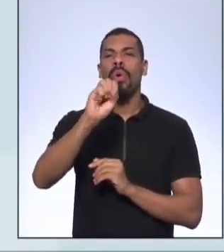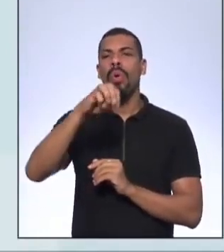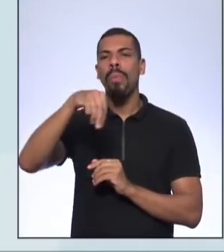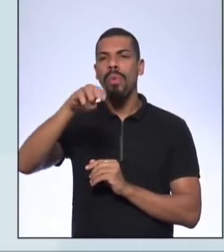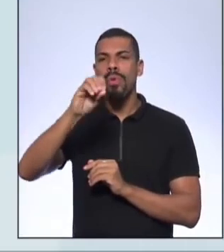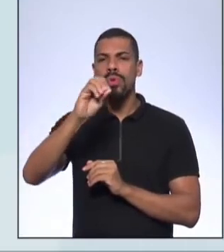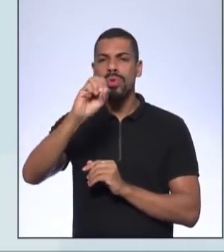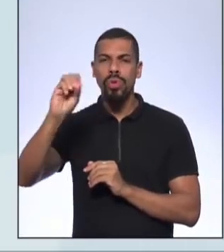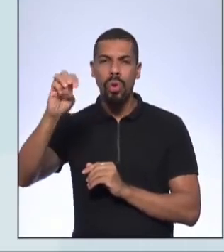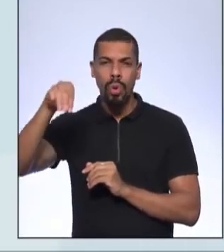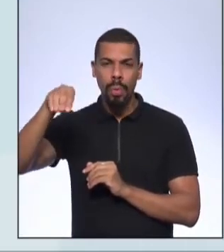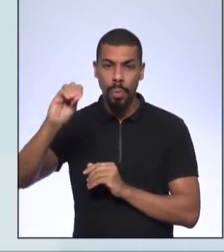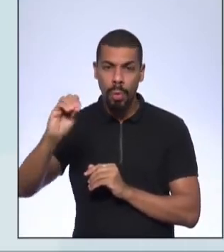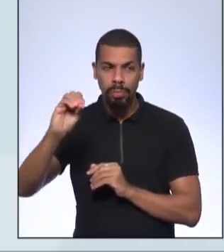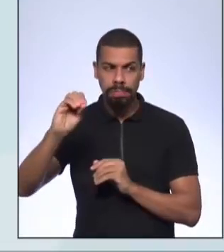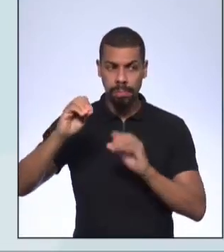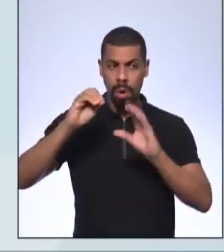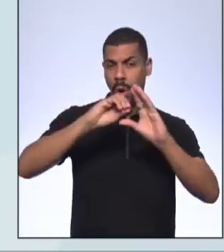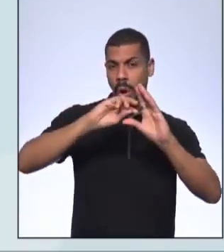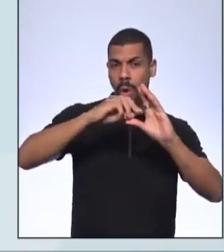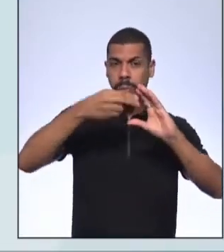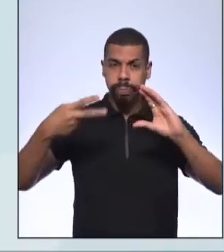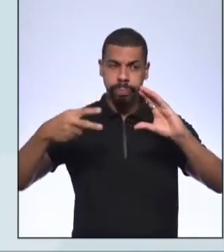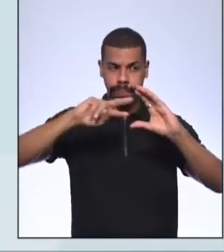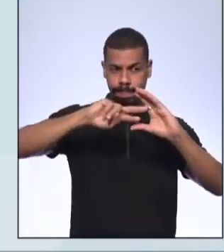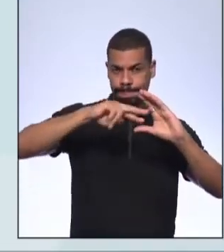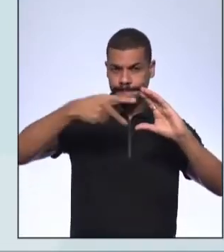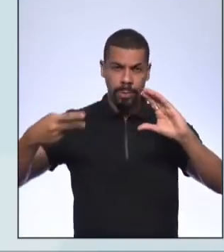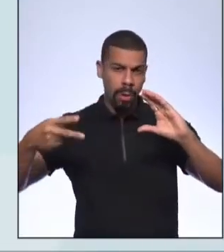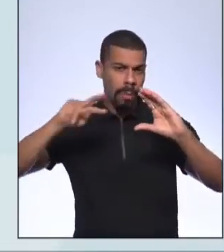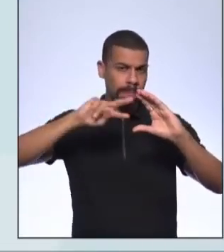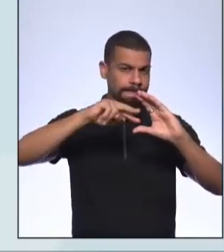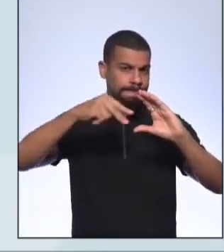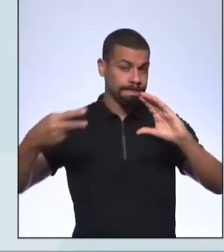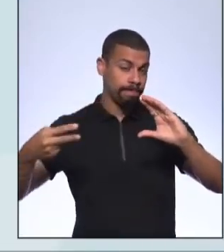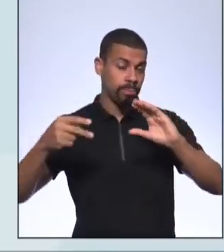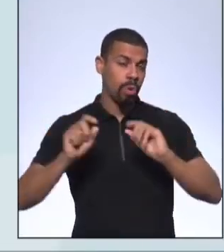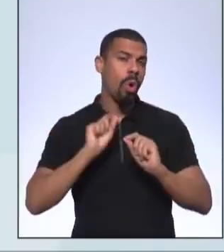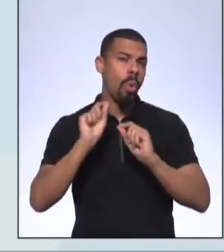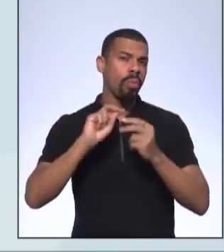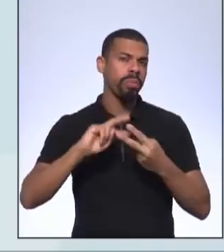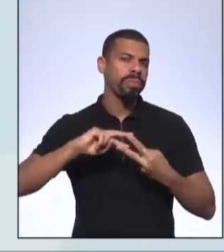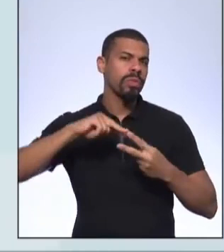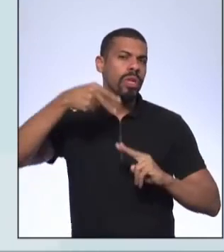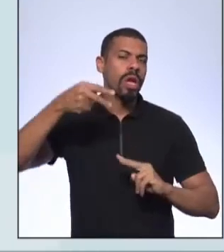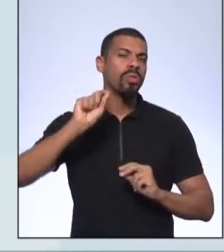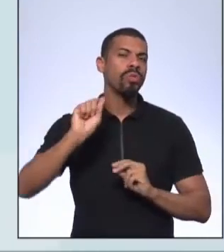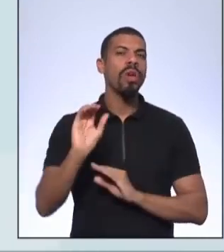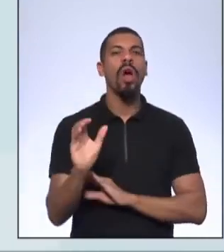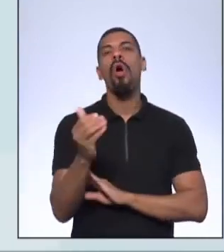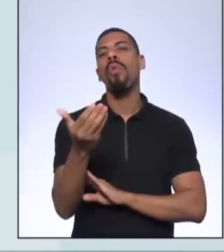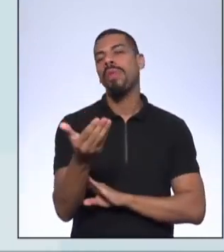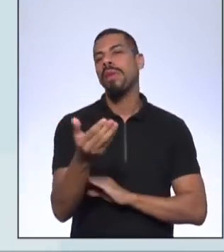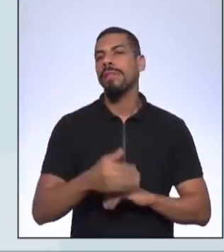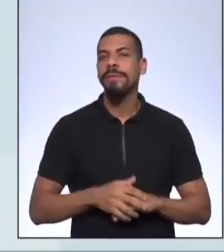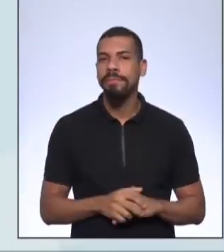material genético, o nosso DNA. Tá? E esse material genético, ele se organiza para que a célula